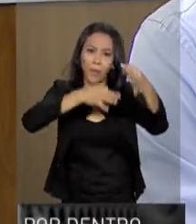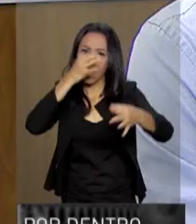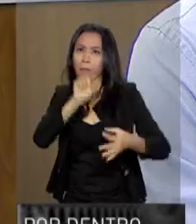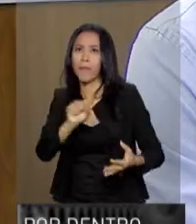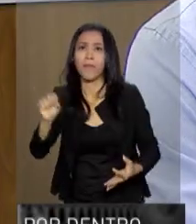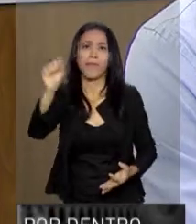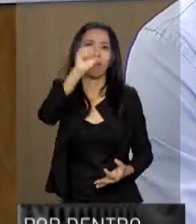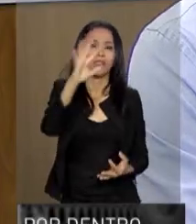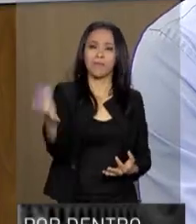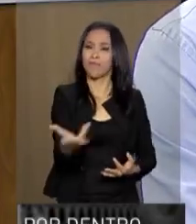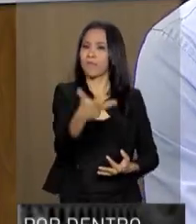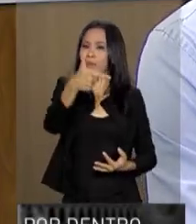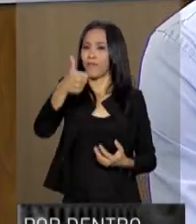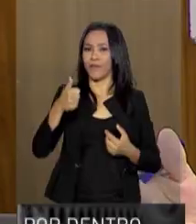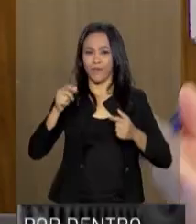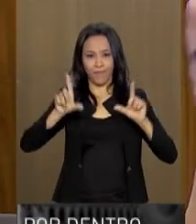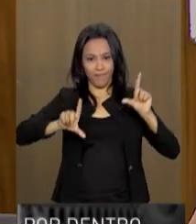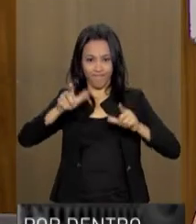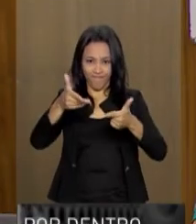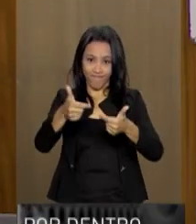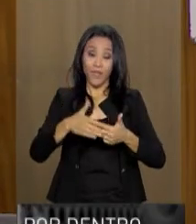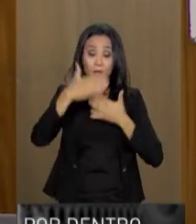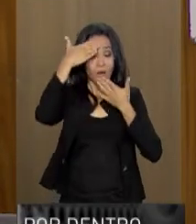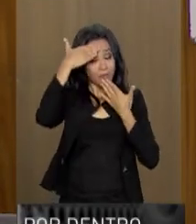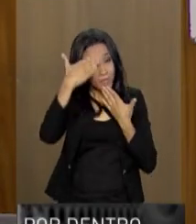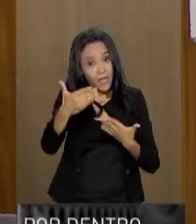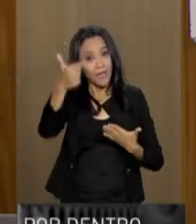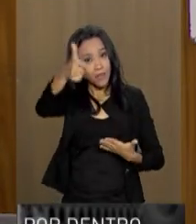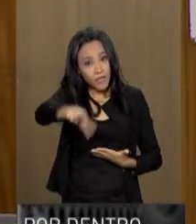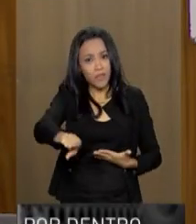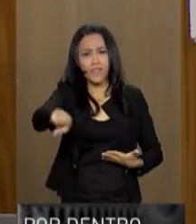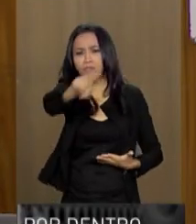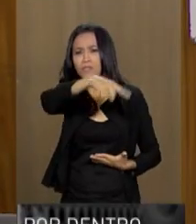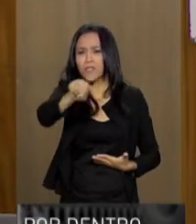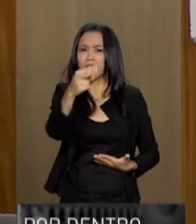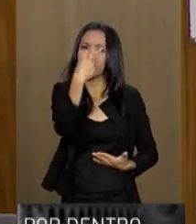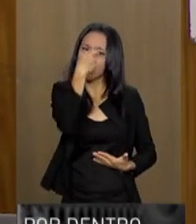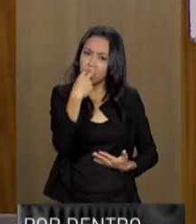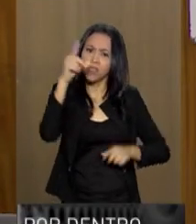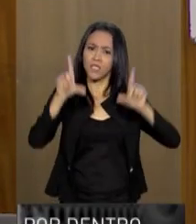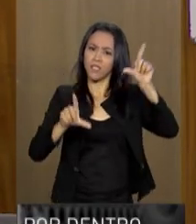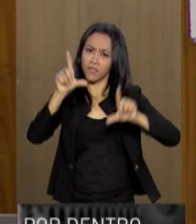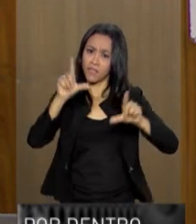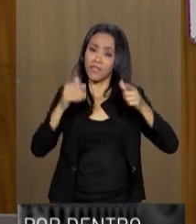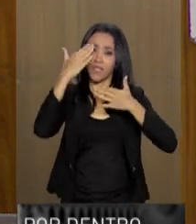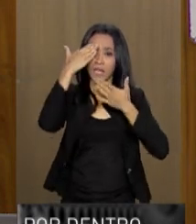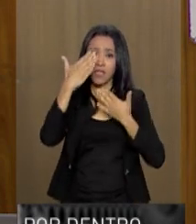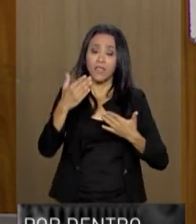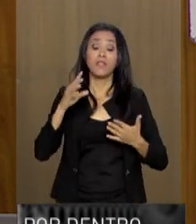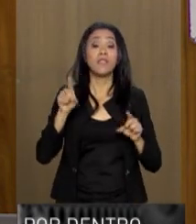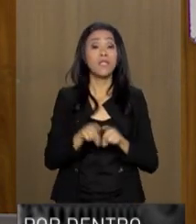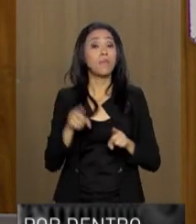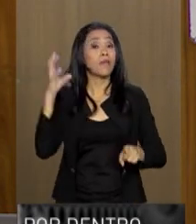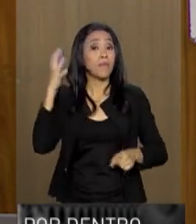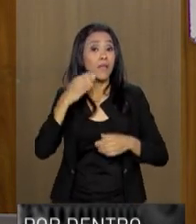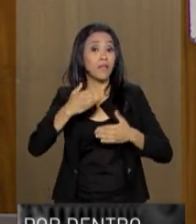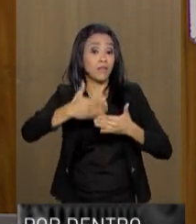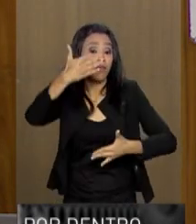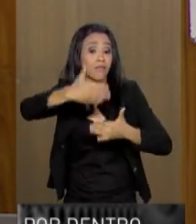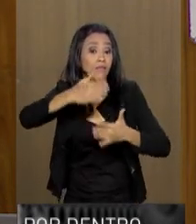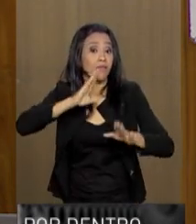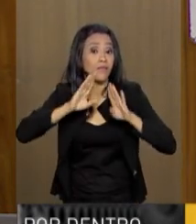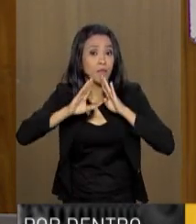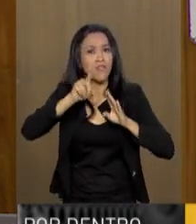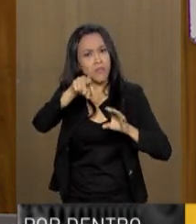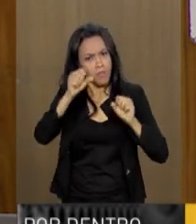valioso do programa obrigada mais uma vez eu agradeço também a todos que nos acompanharam pela tv nbr e também pelas redes sociais você pode